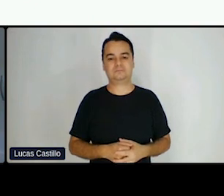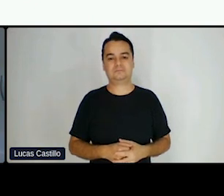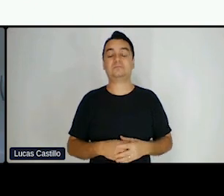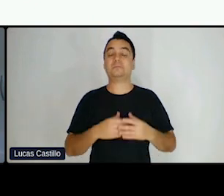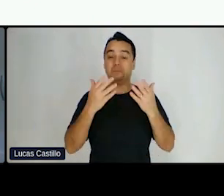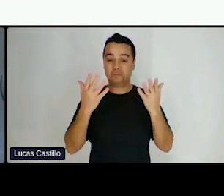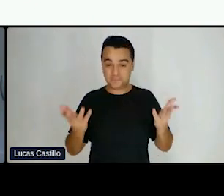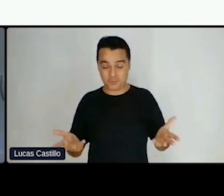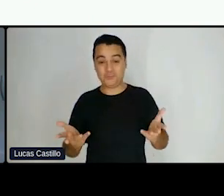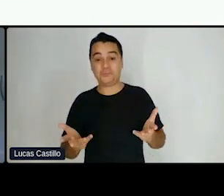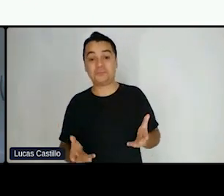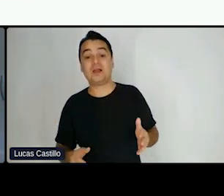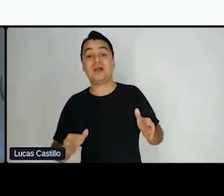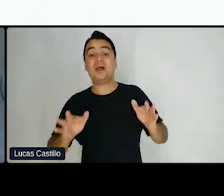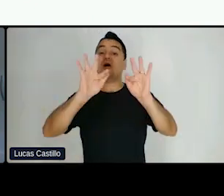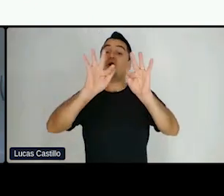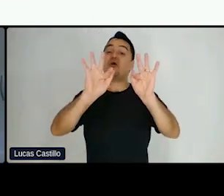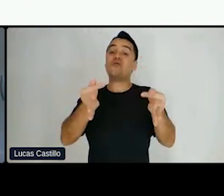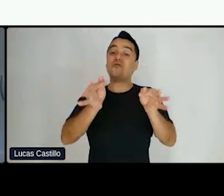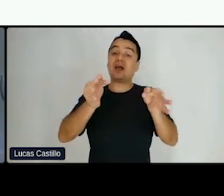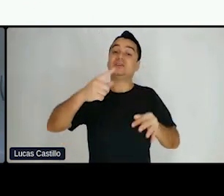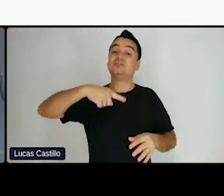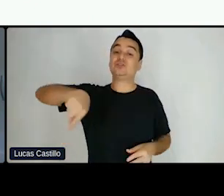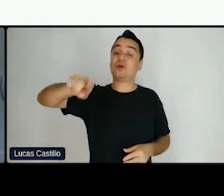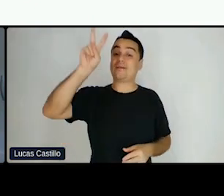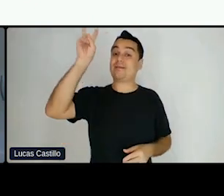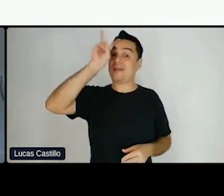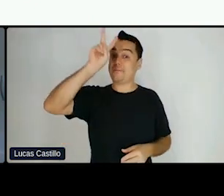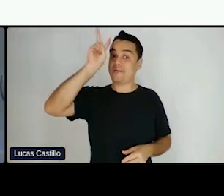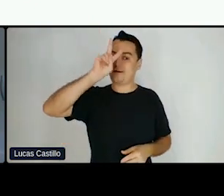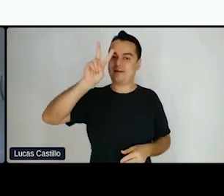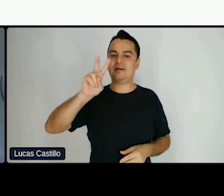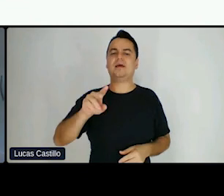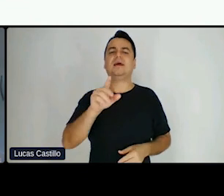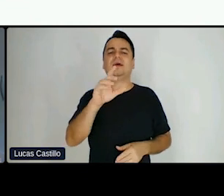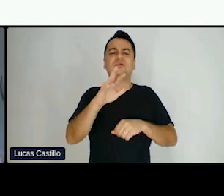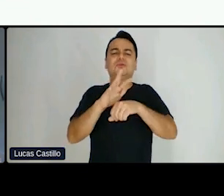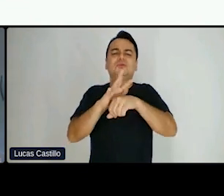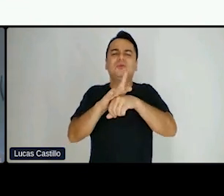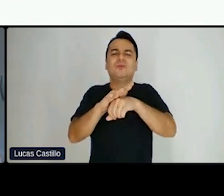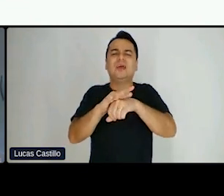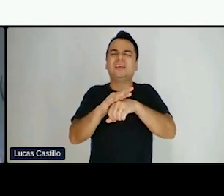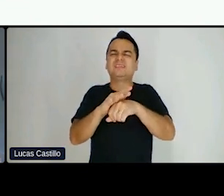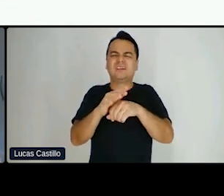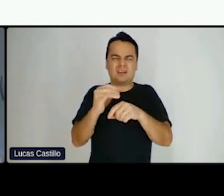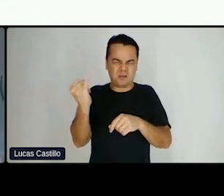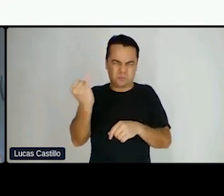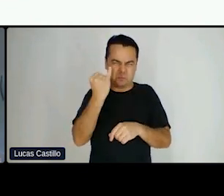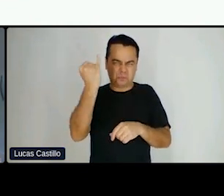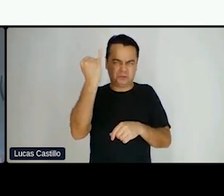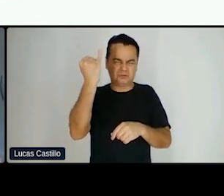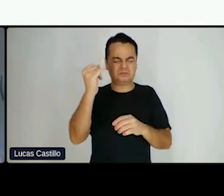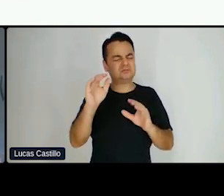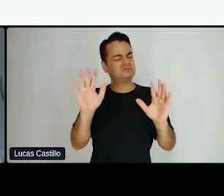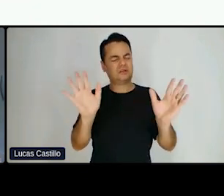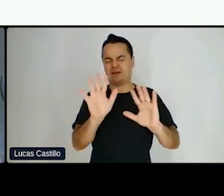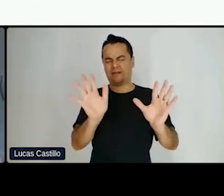Bom, frases para nos lembrar, galera. CID é só um detalhe, então eu quero que todo mundo saia